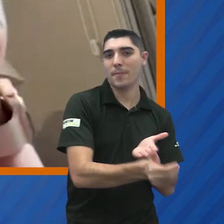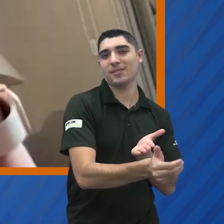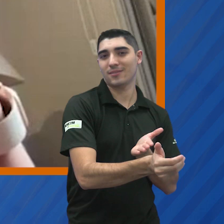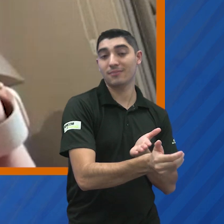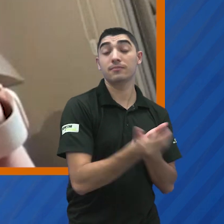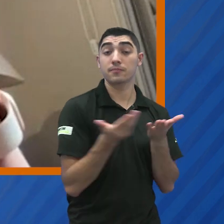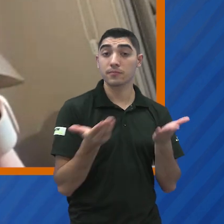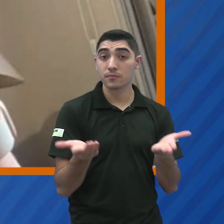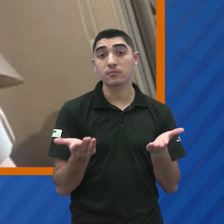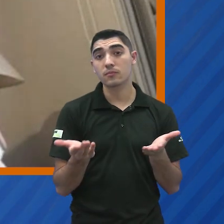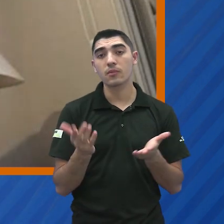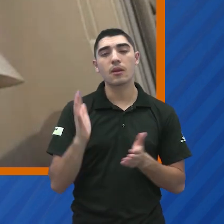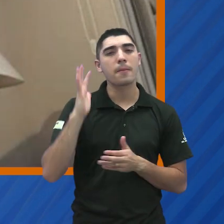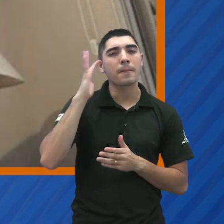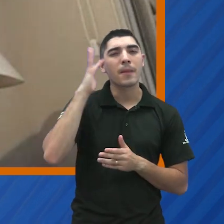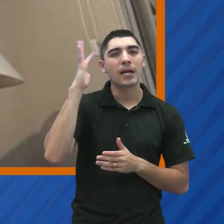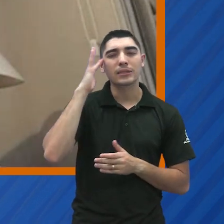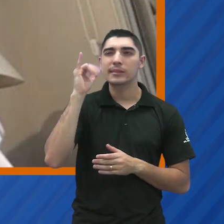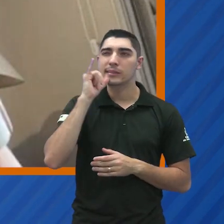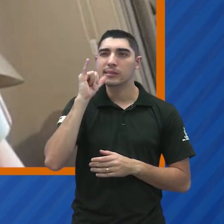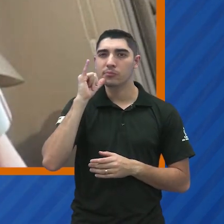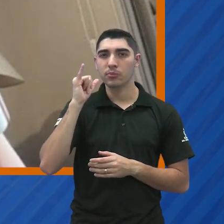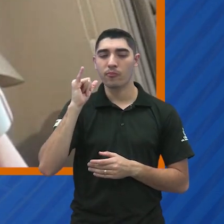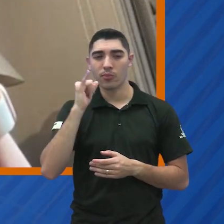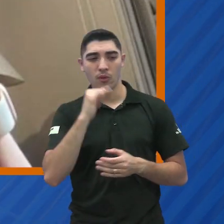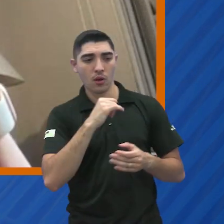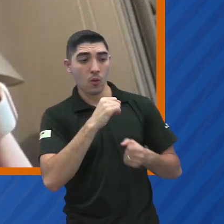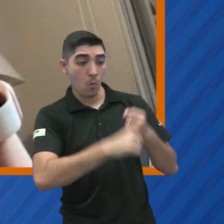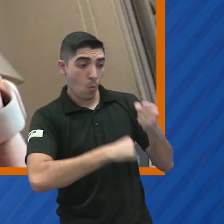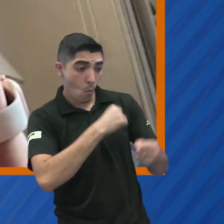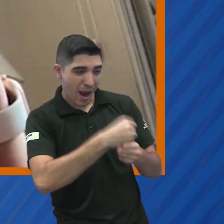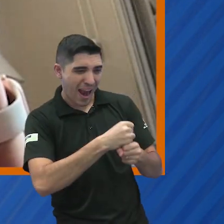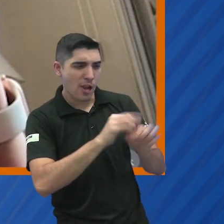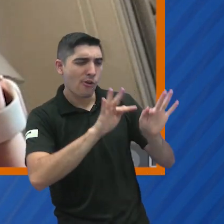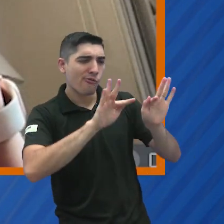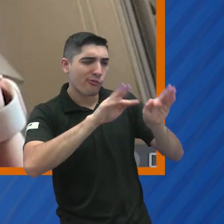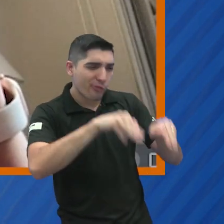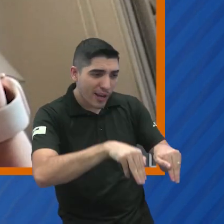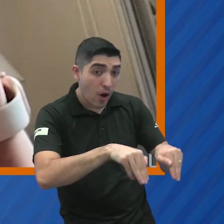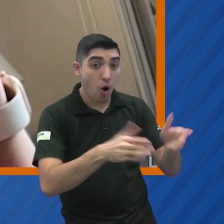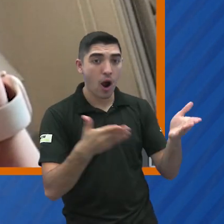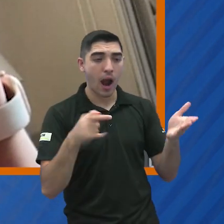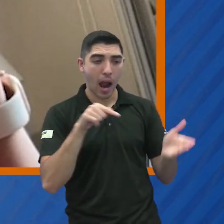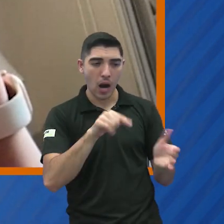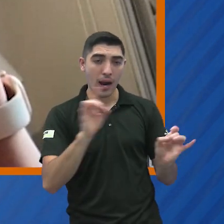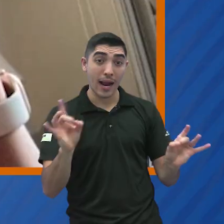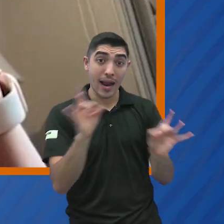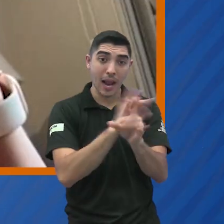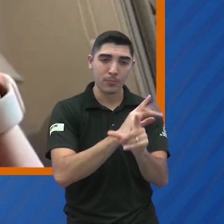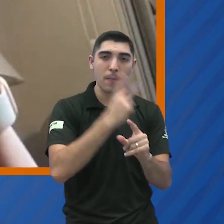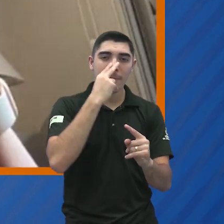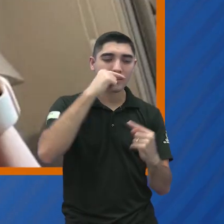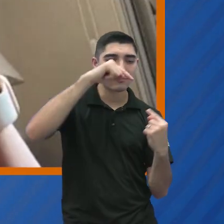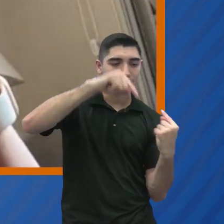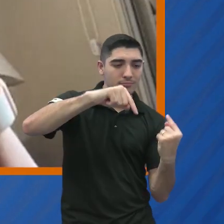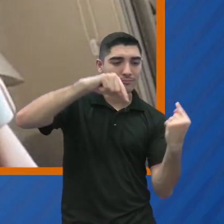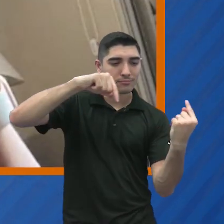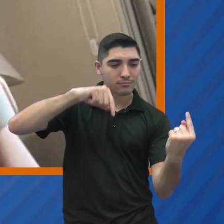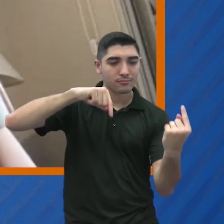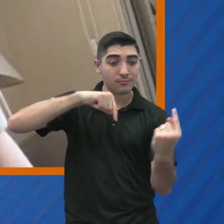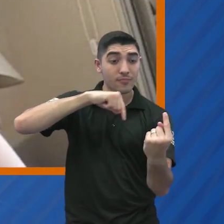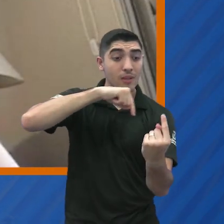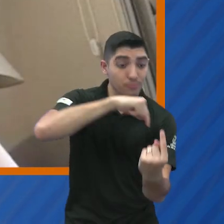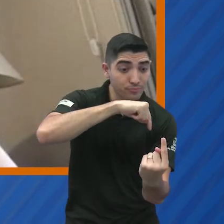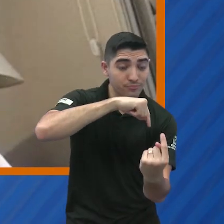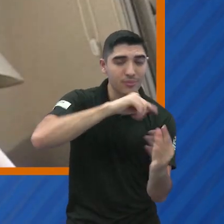novos projetos. Então, como a gente pensa, o final do ano está terminando, então é a época de eu fechar